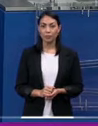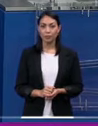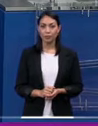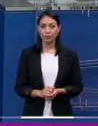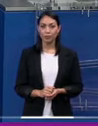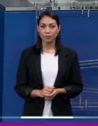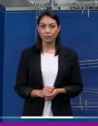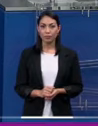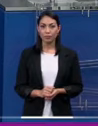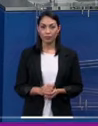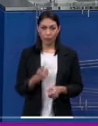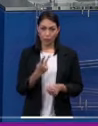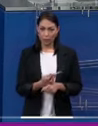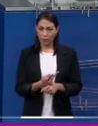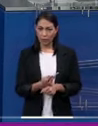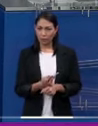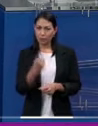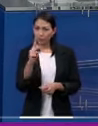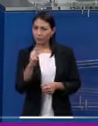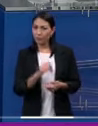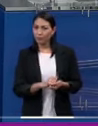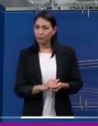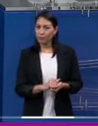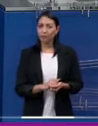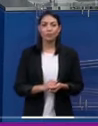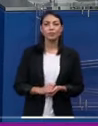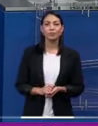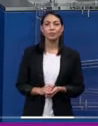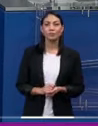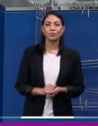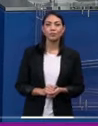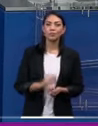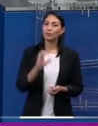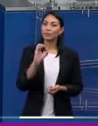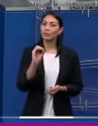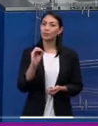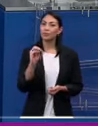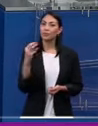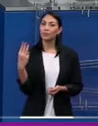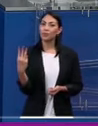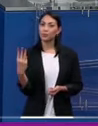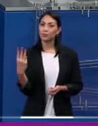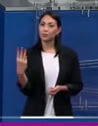Vamos lá, será que esse prêmio milionário vai ser seu? Número 03.